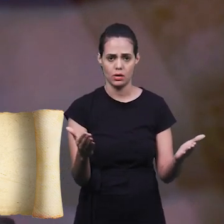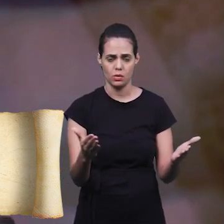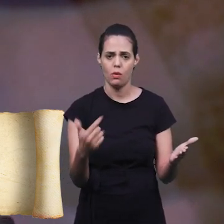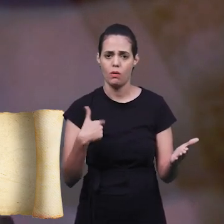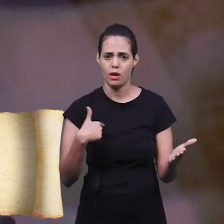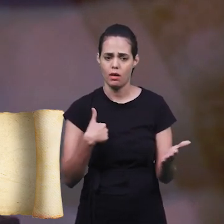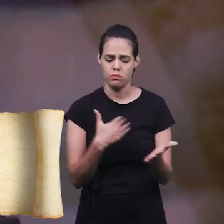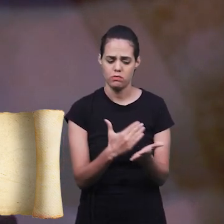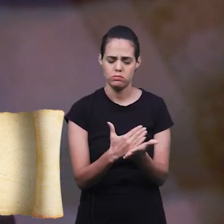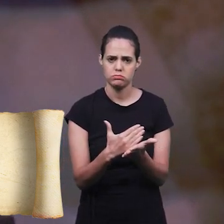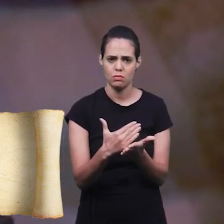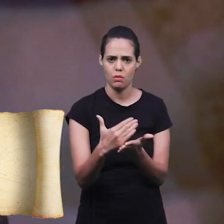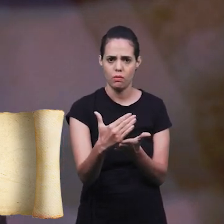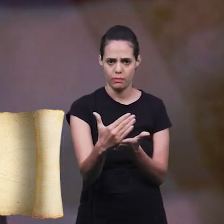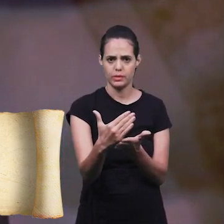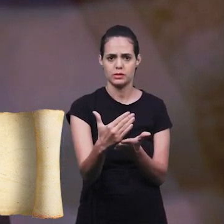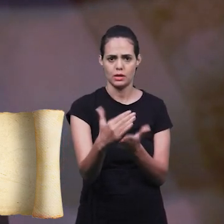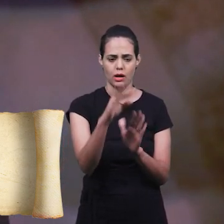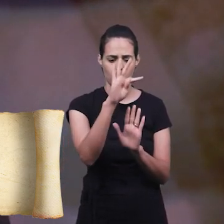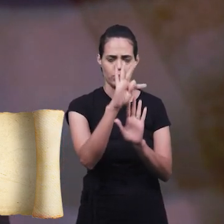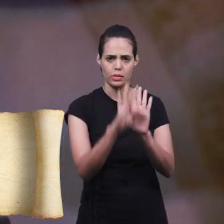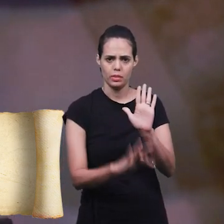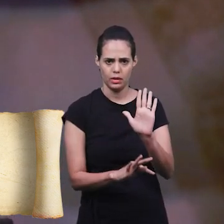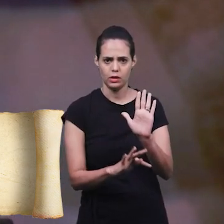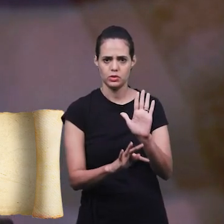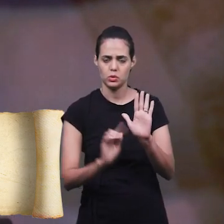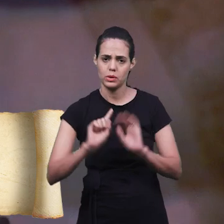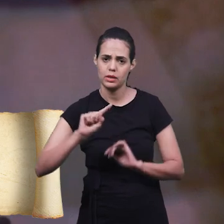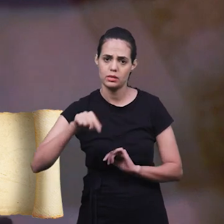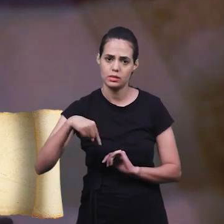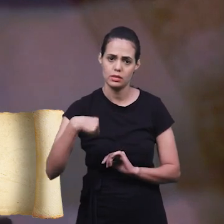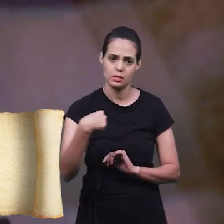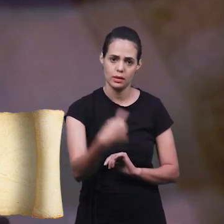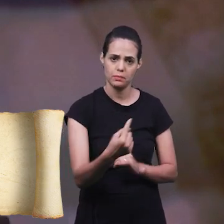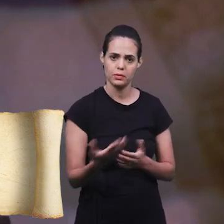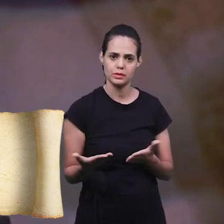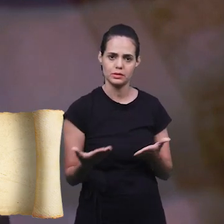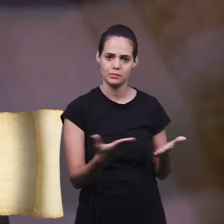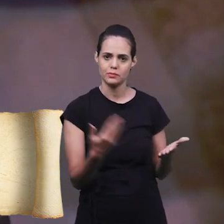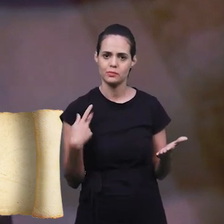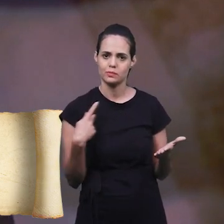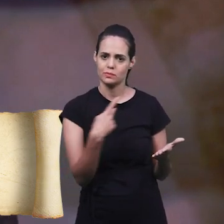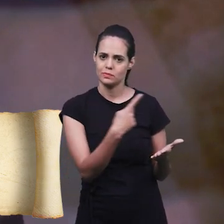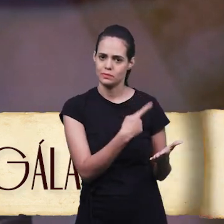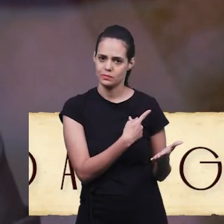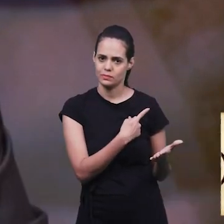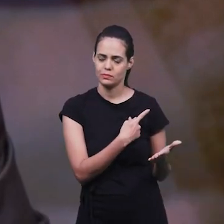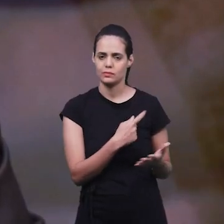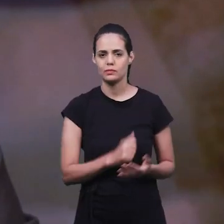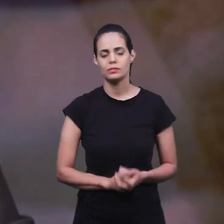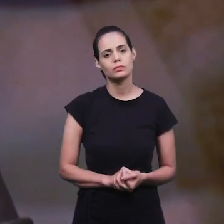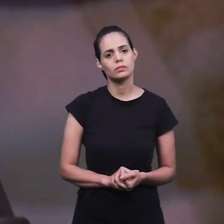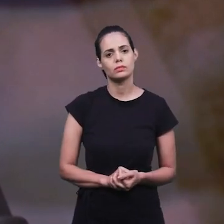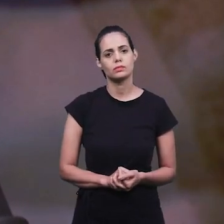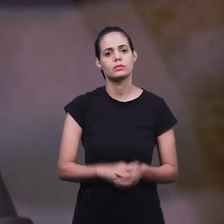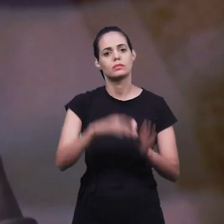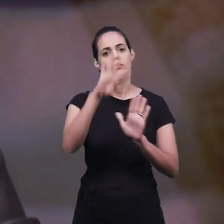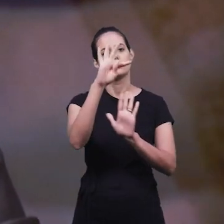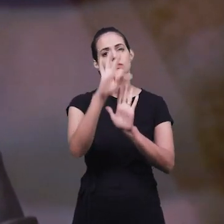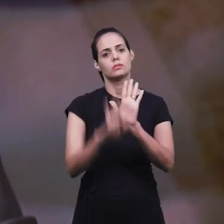um texto e, em seguida, passarei a palavra para o pastor Antônio Carlos. O texto que nós vamos